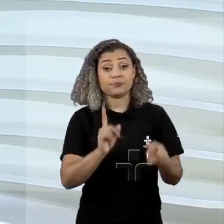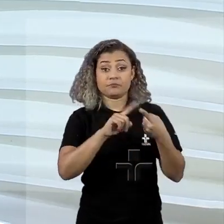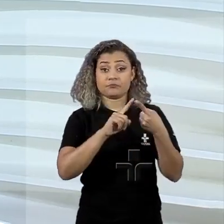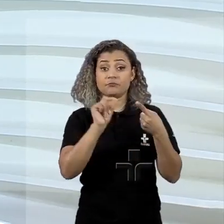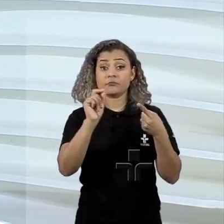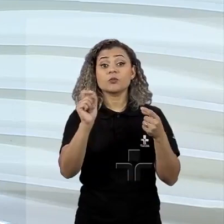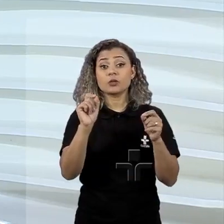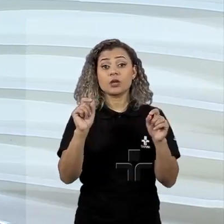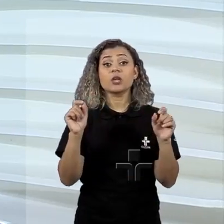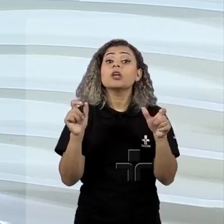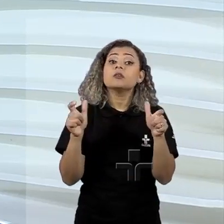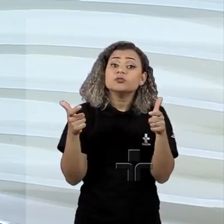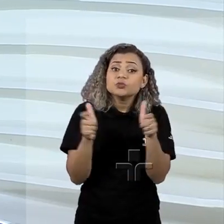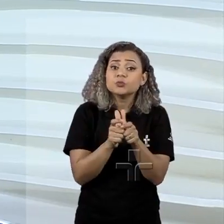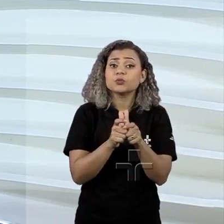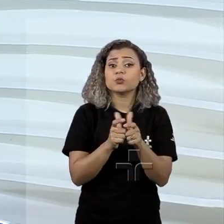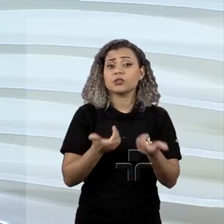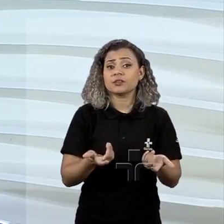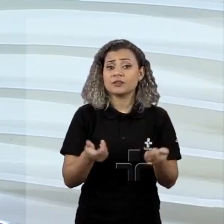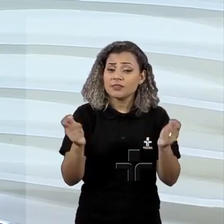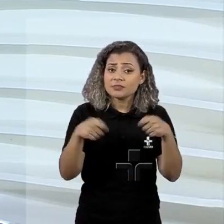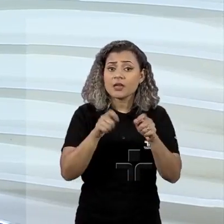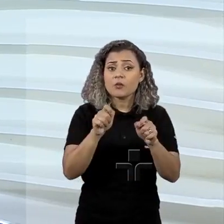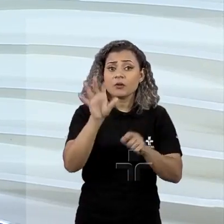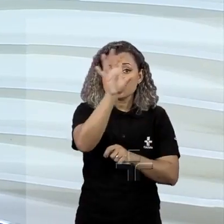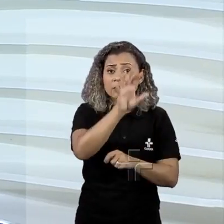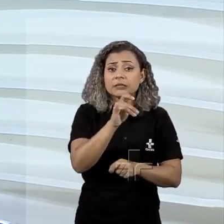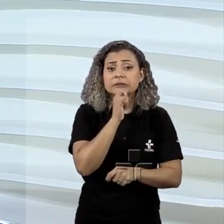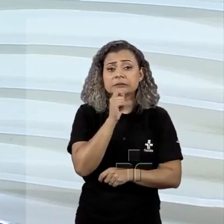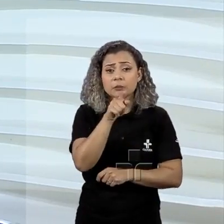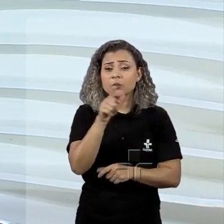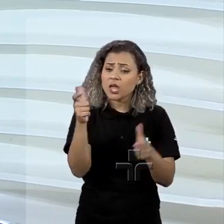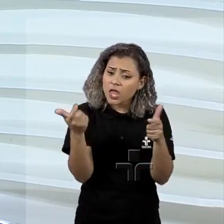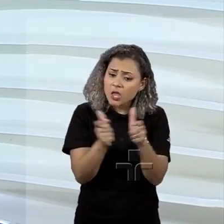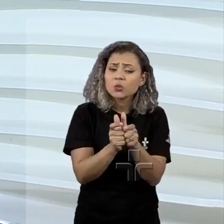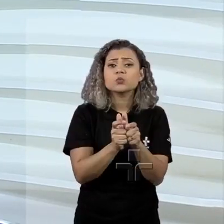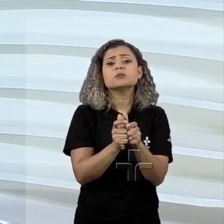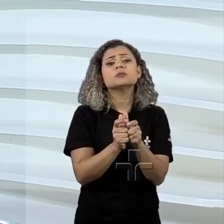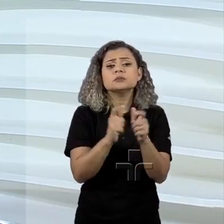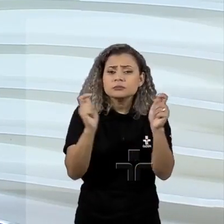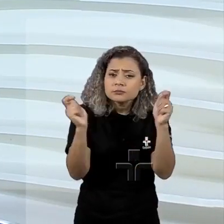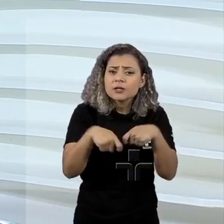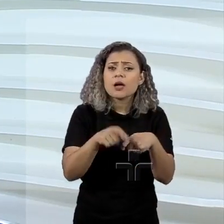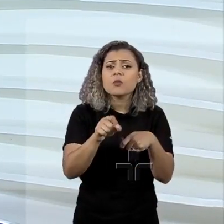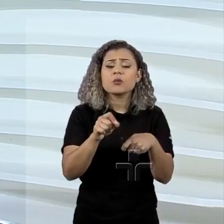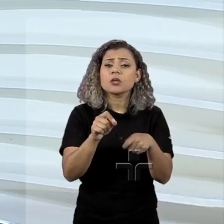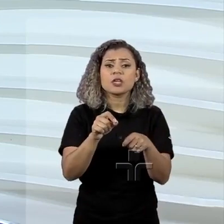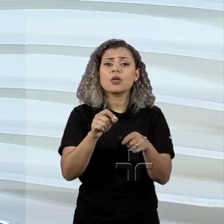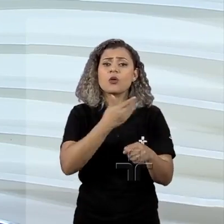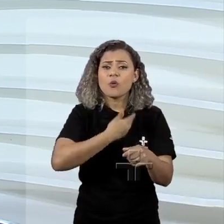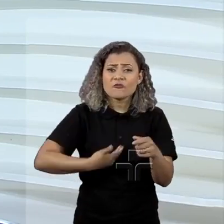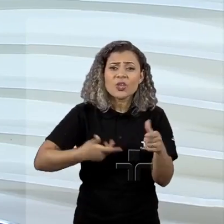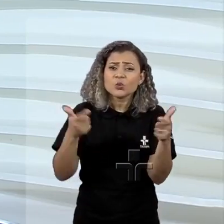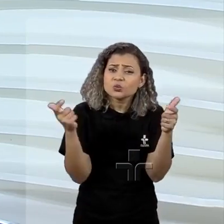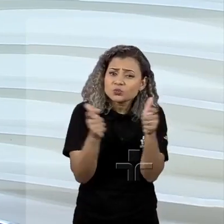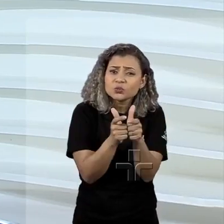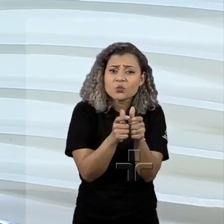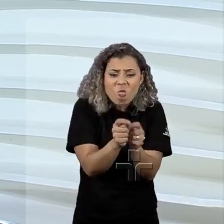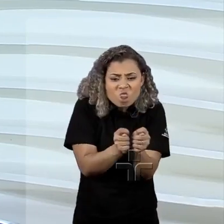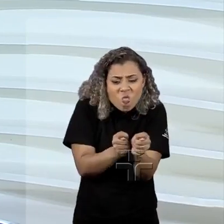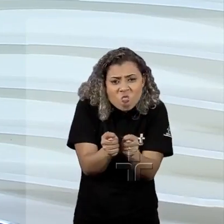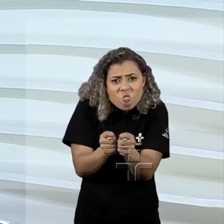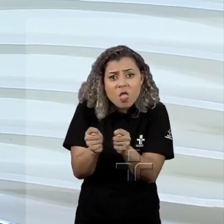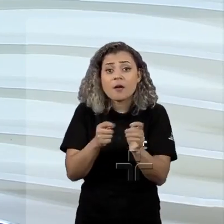tamanho do Estado, Cida. Essa é uma deliberação muito clara. Vamos reduzir. Nós vamos desestatizar aqui. A área